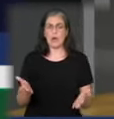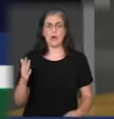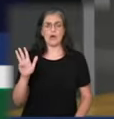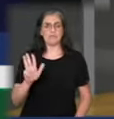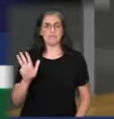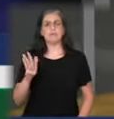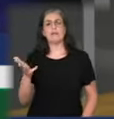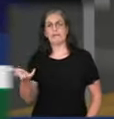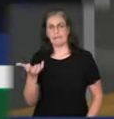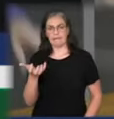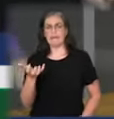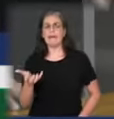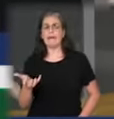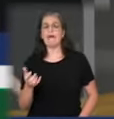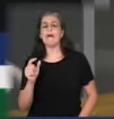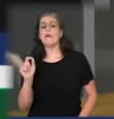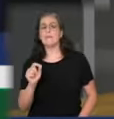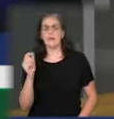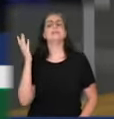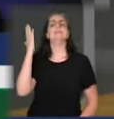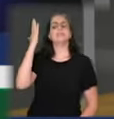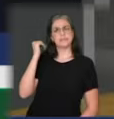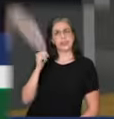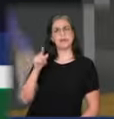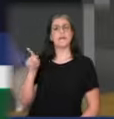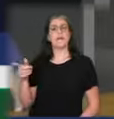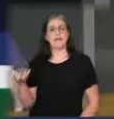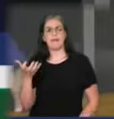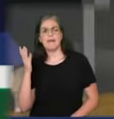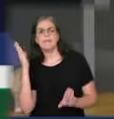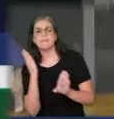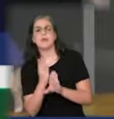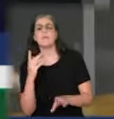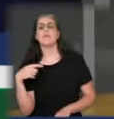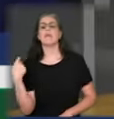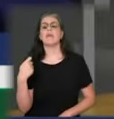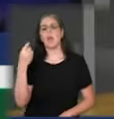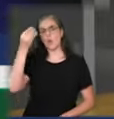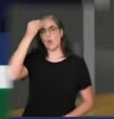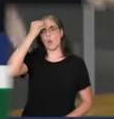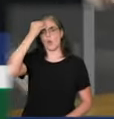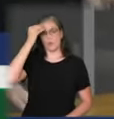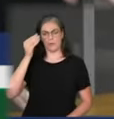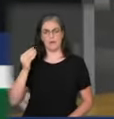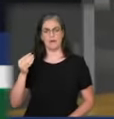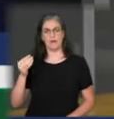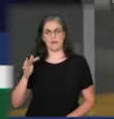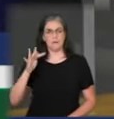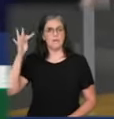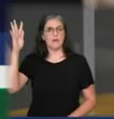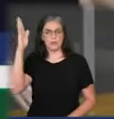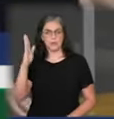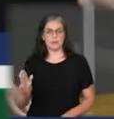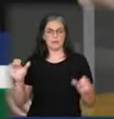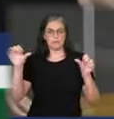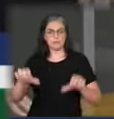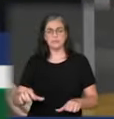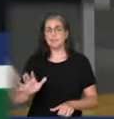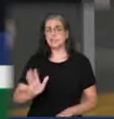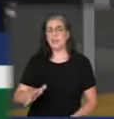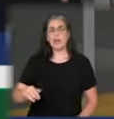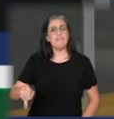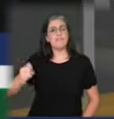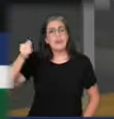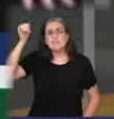culpado para tudo isso que está se desenhando para o Brasil. Inflação alta, desemprego, e